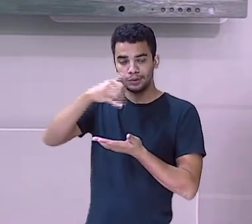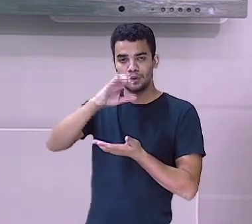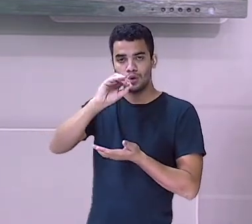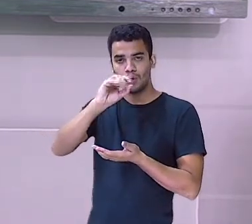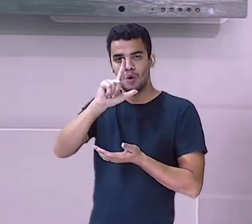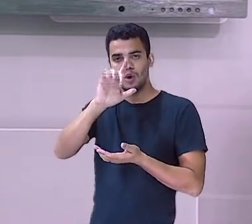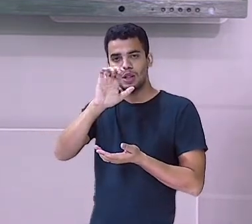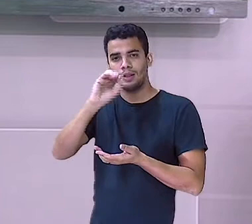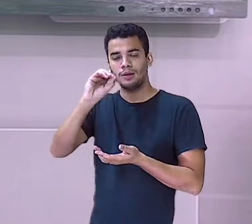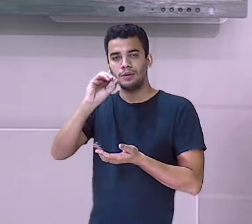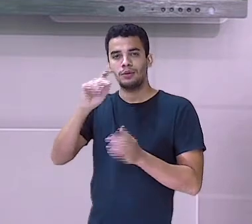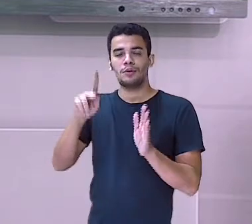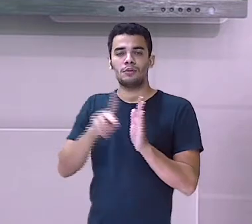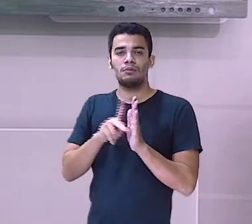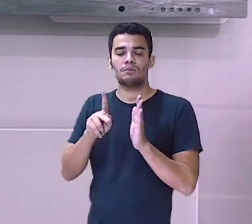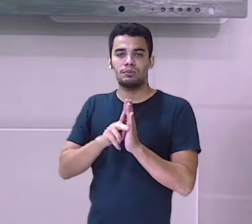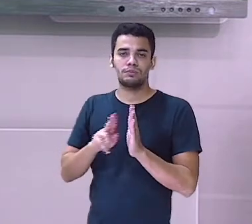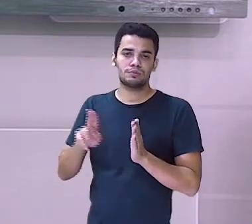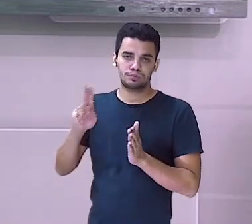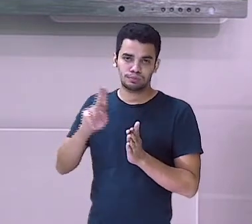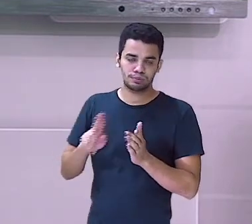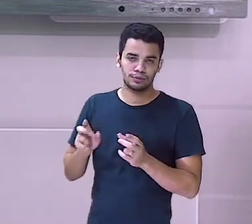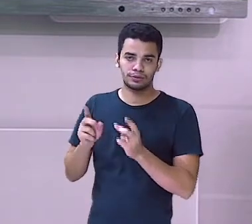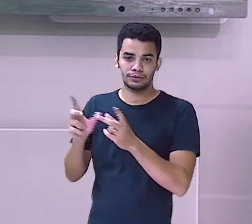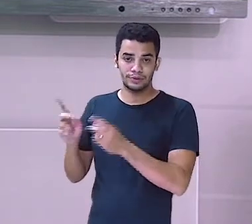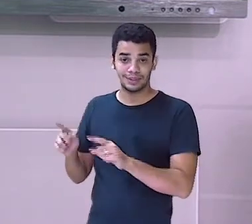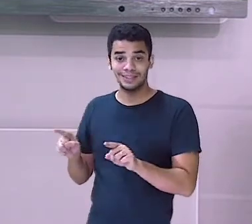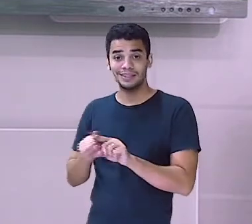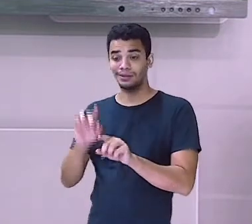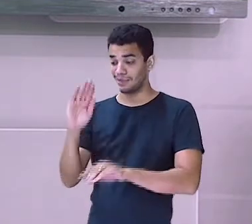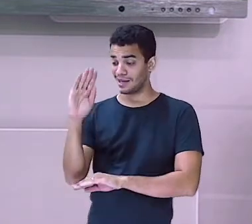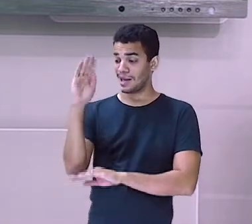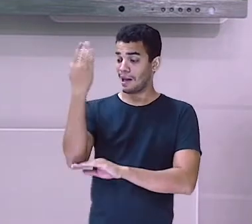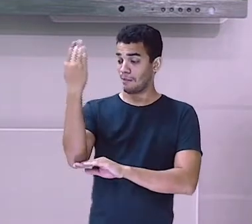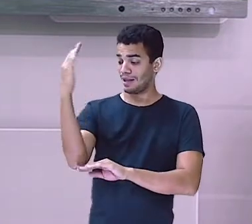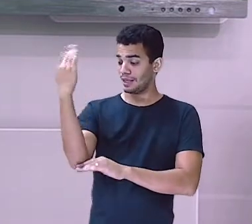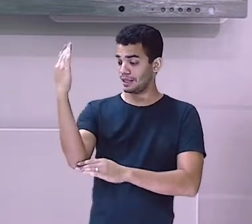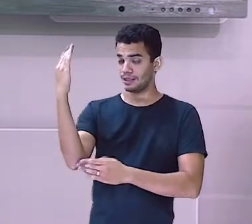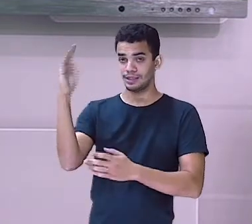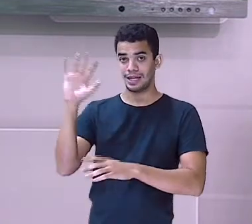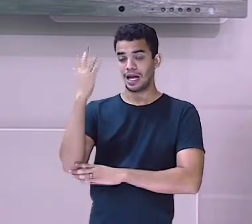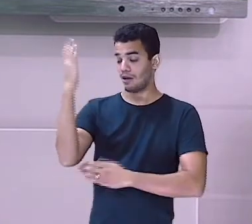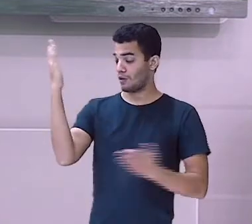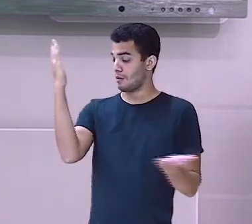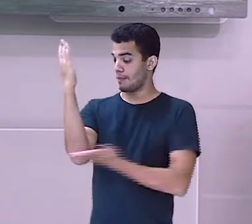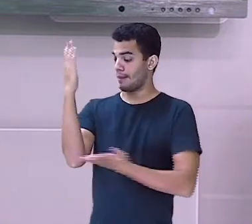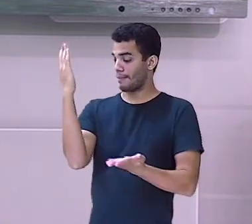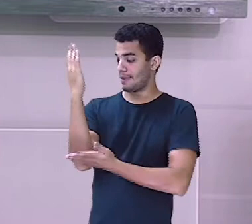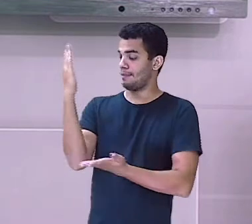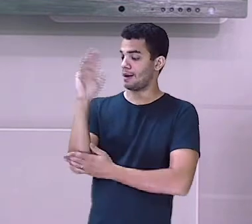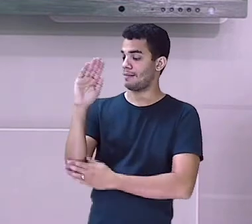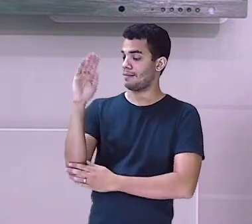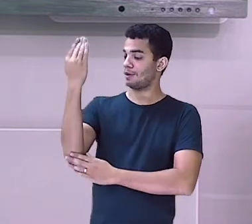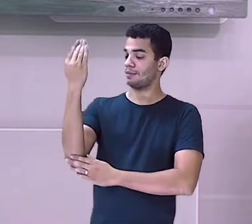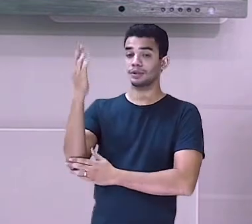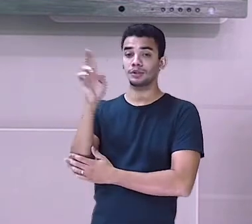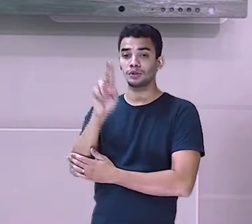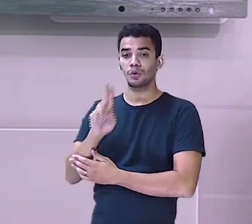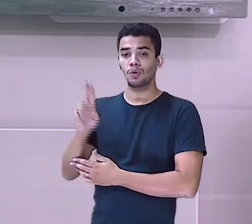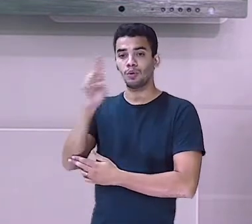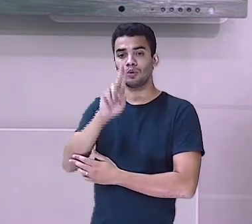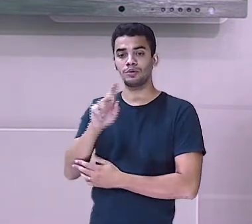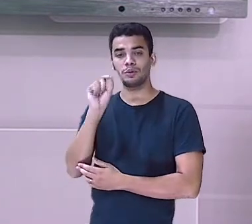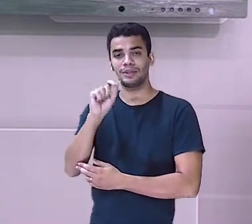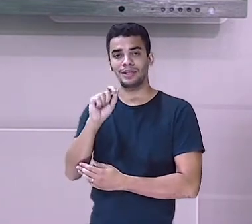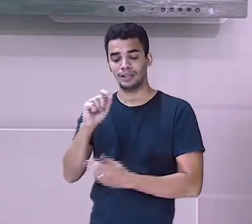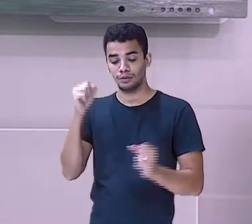já conseguiram pensar que a madeira, ela é um recurso natural? A gente usa para fabricação de móveis, a gente usa na construção,